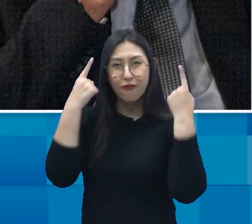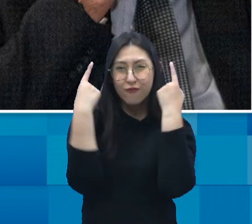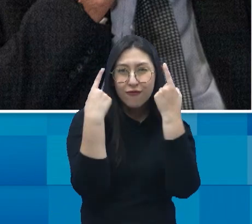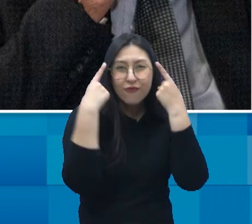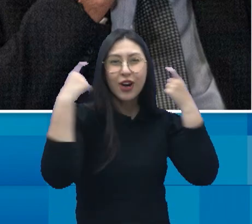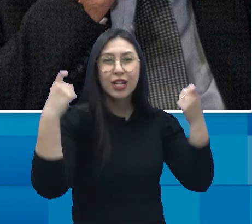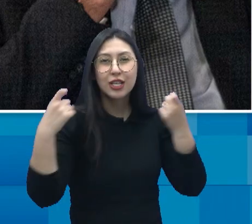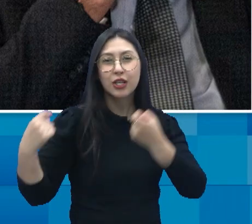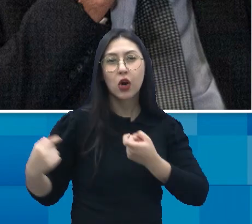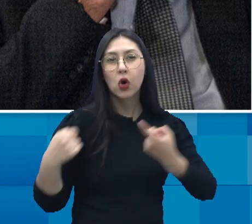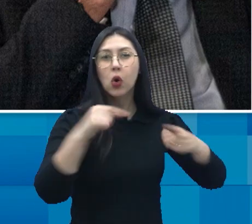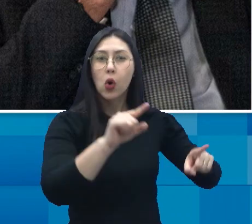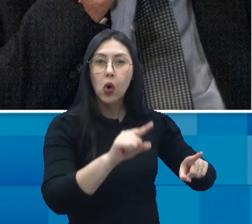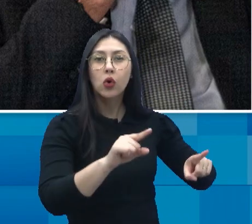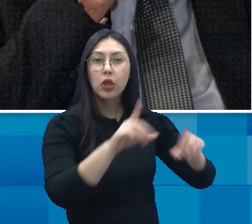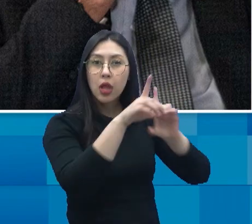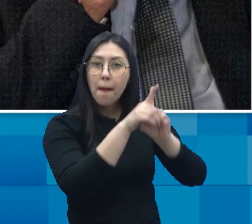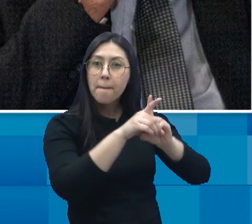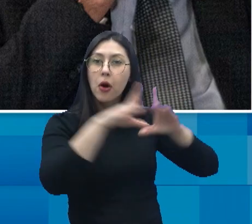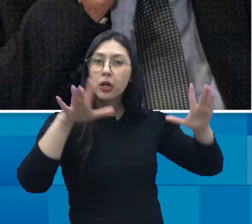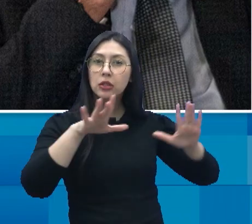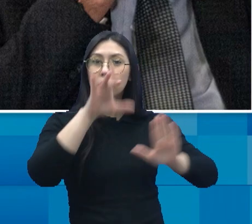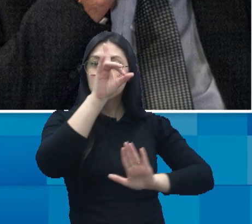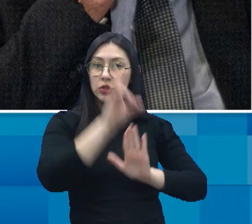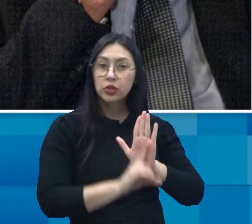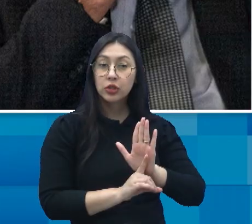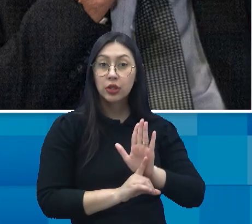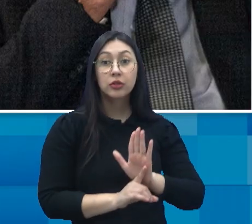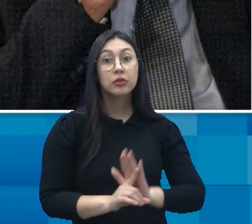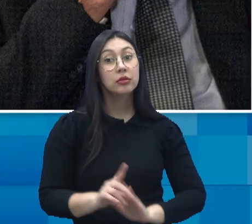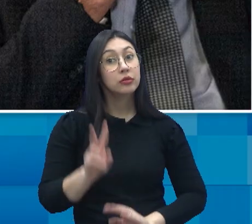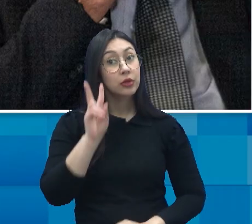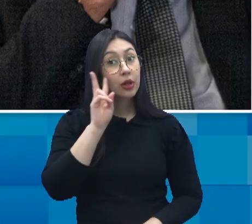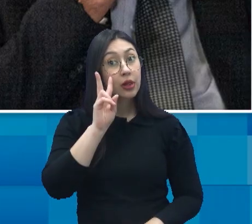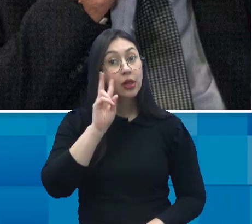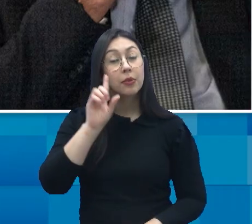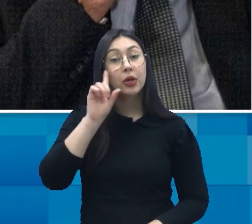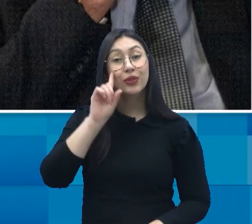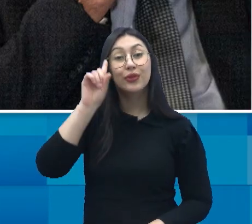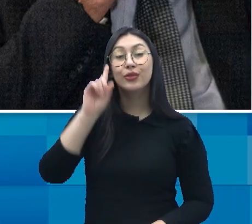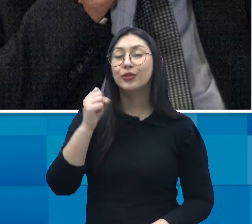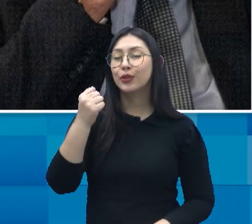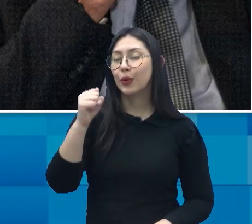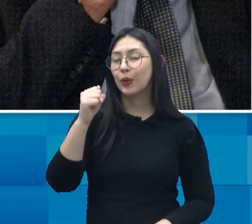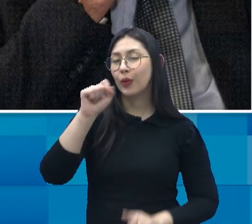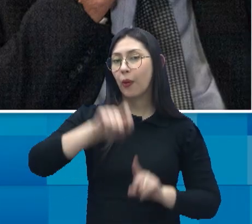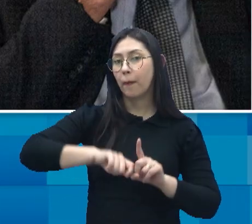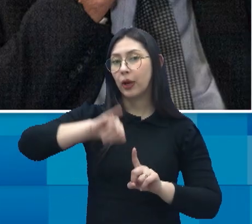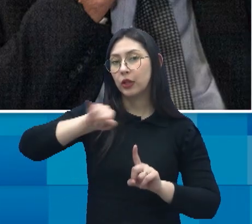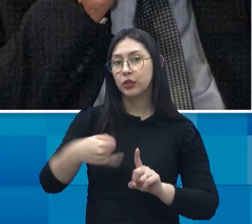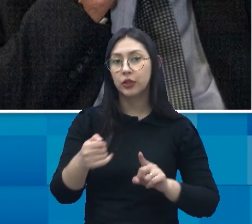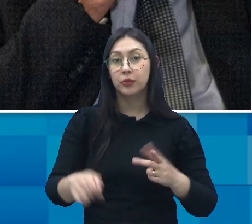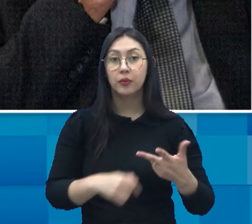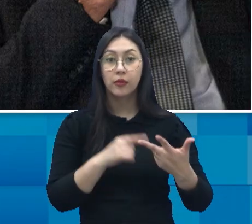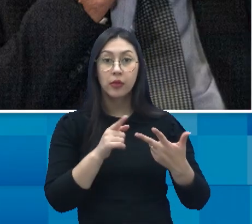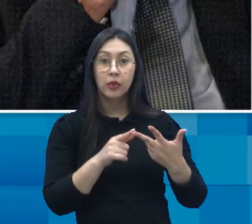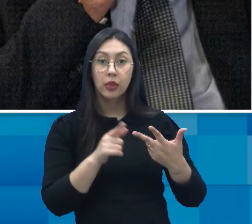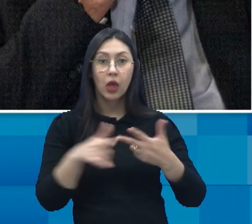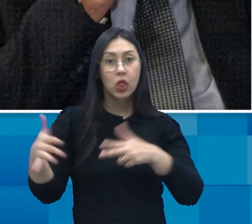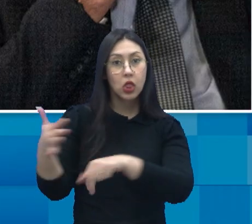Estado Democrático de Direito, ninguém esquece do dia 8. Golpe de